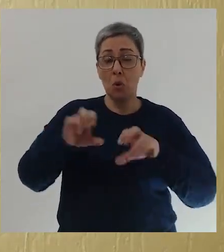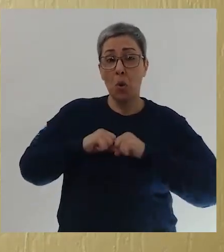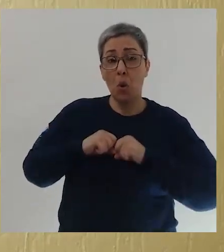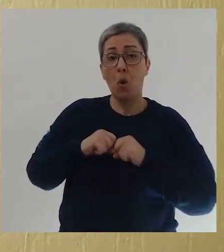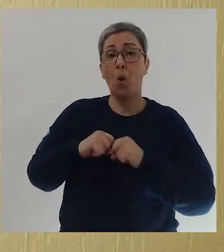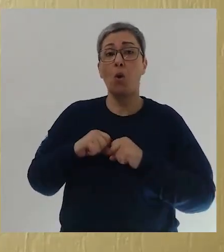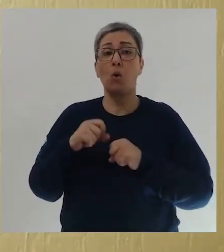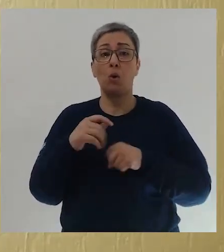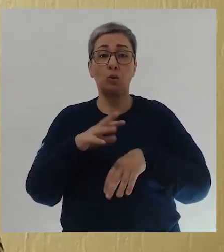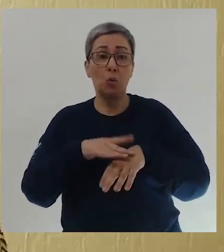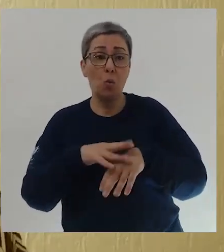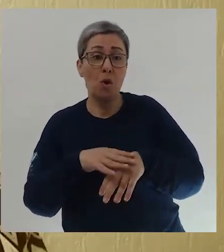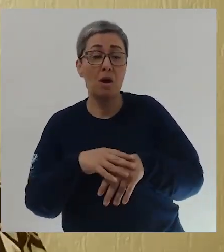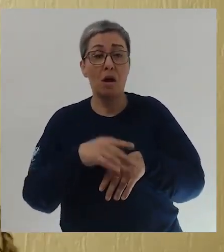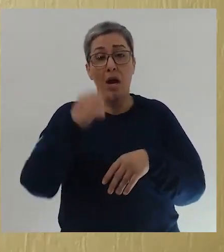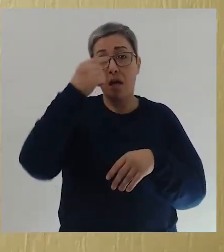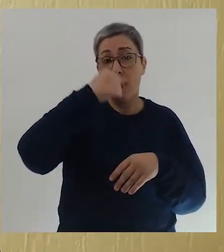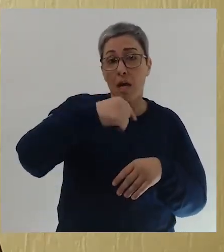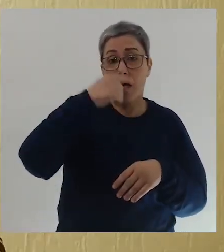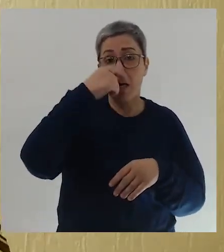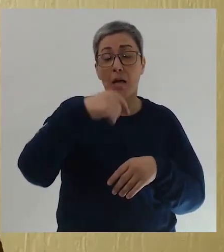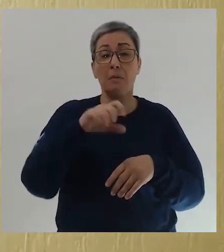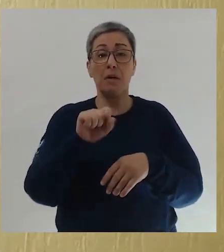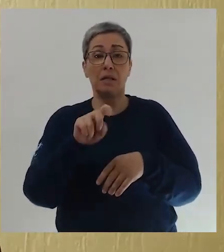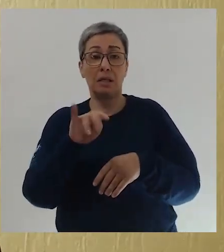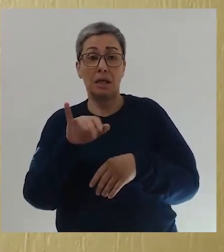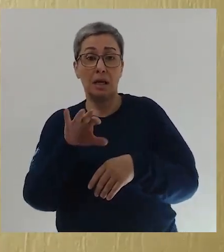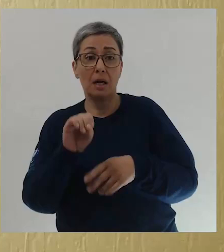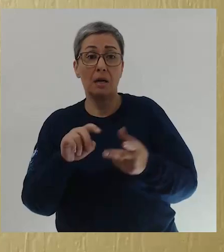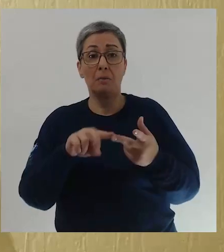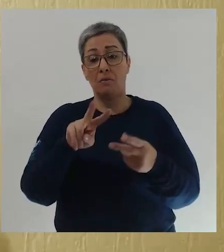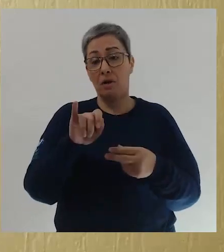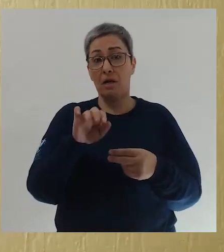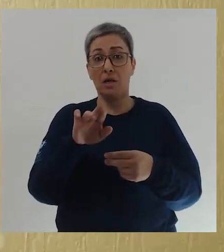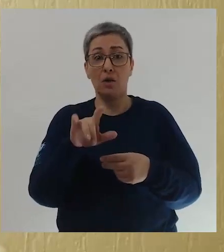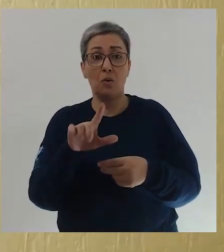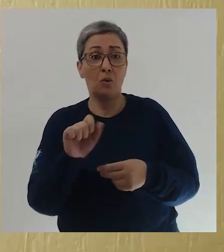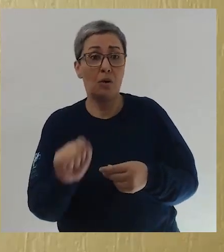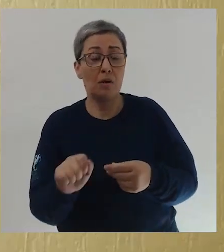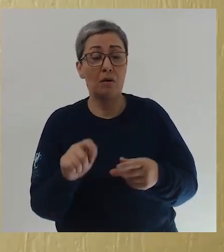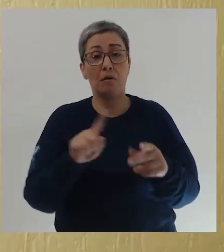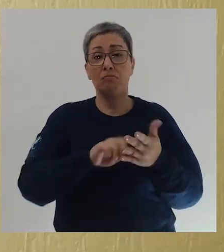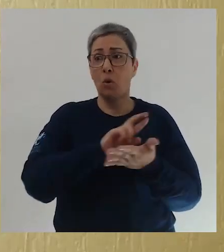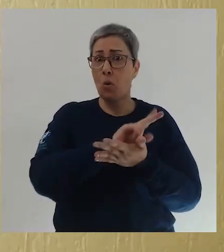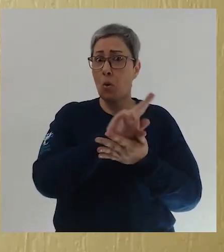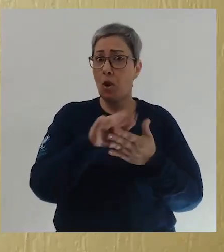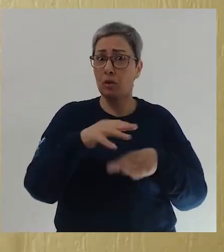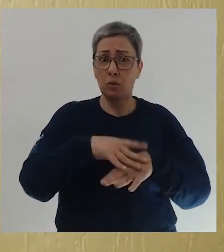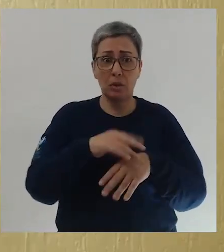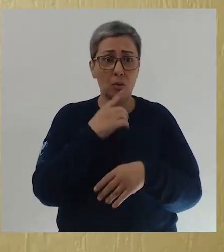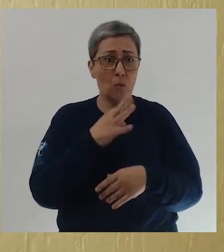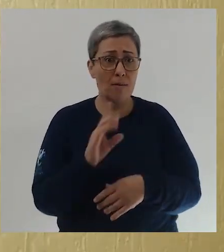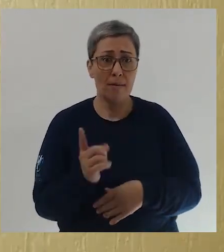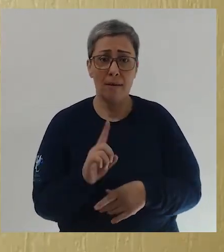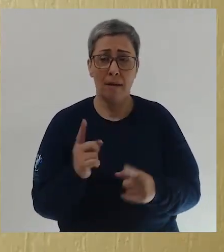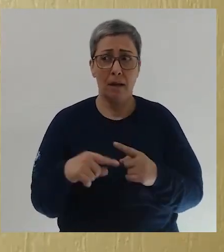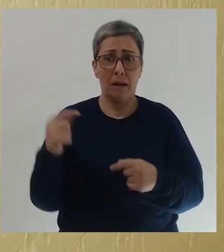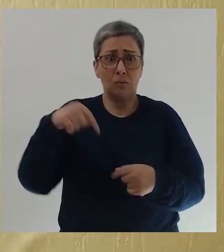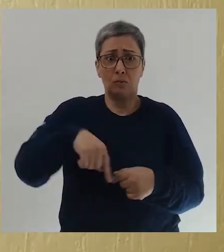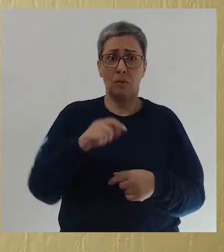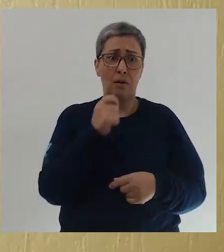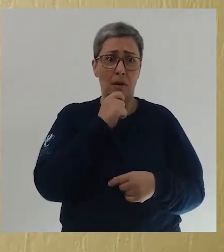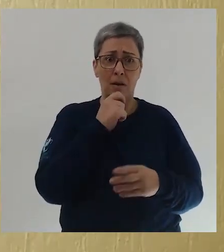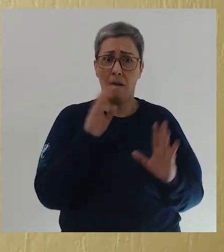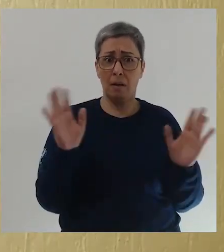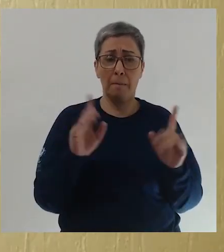por epidemias de gripe, sarampo, varíola, né, dentre tantas outras, que eram doenças que eles não conheciam, né,